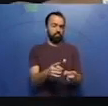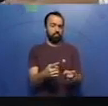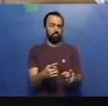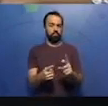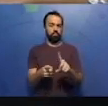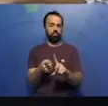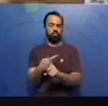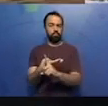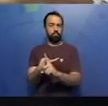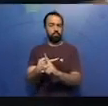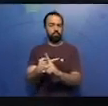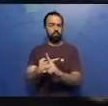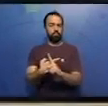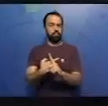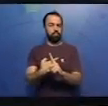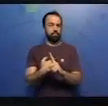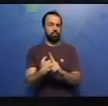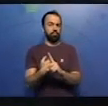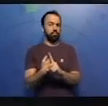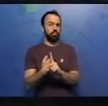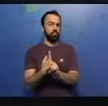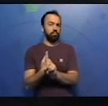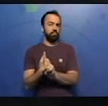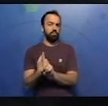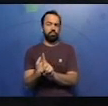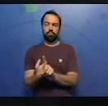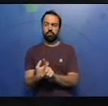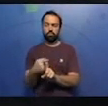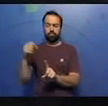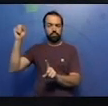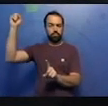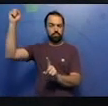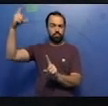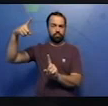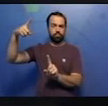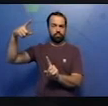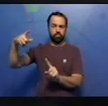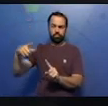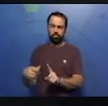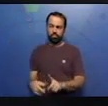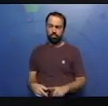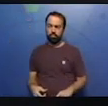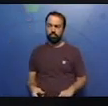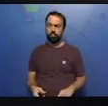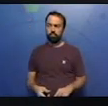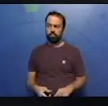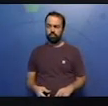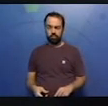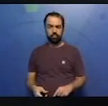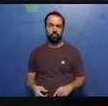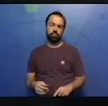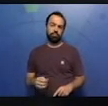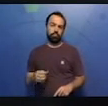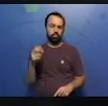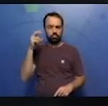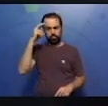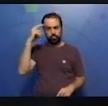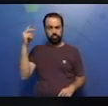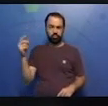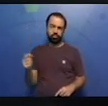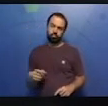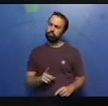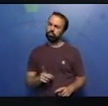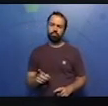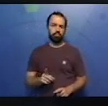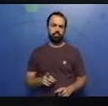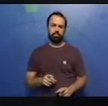vai apontando para o horário correto. Apesar de não serem comuns, há relógios